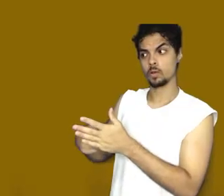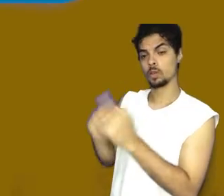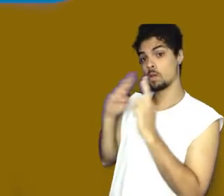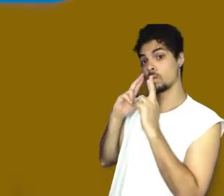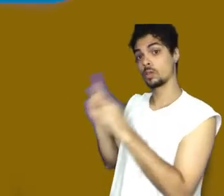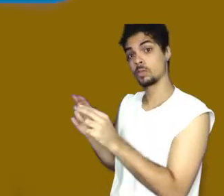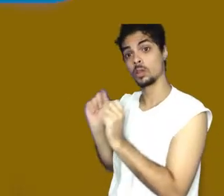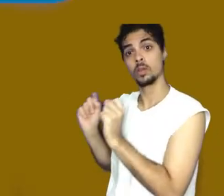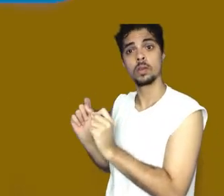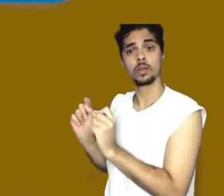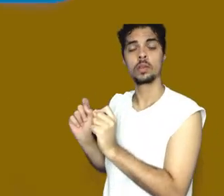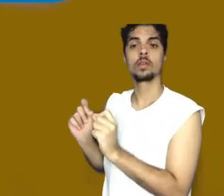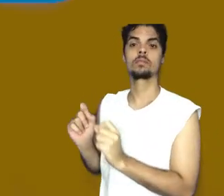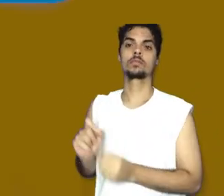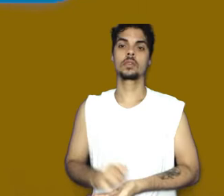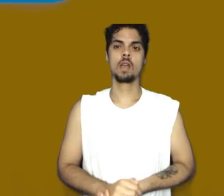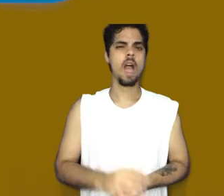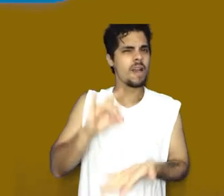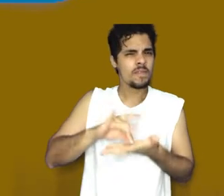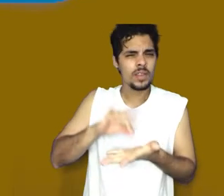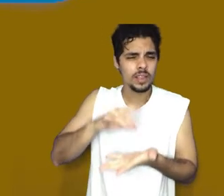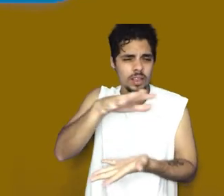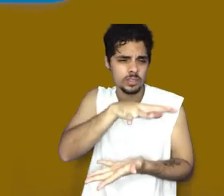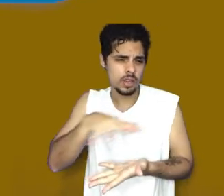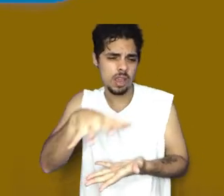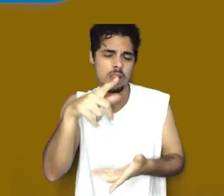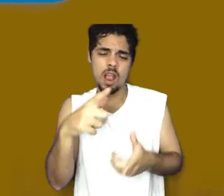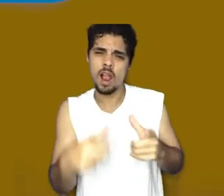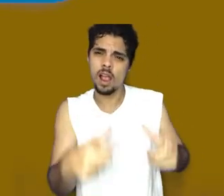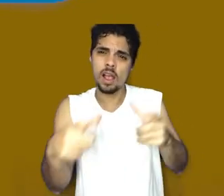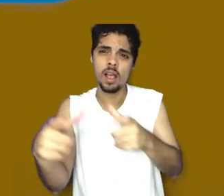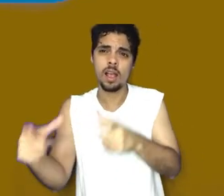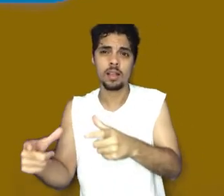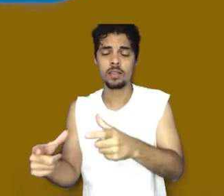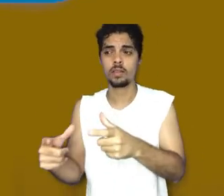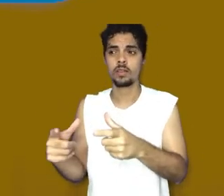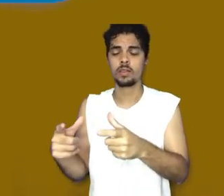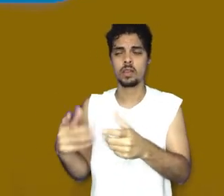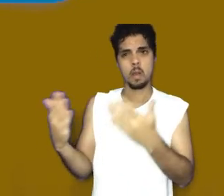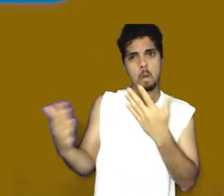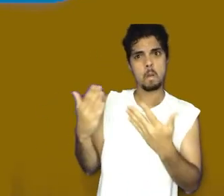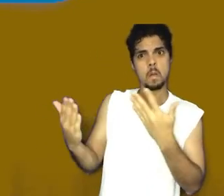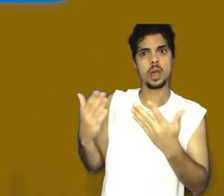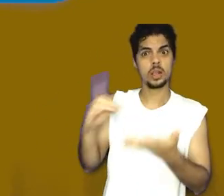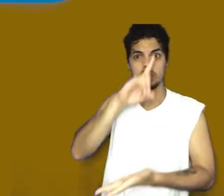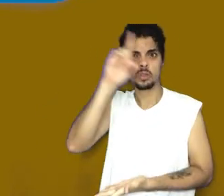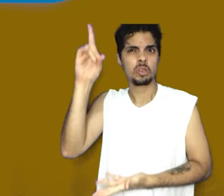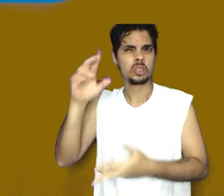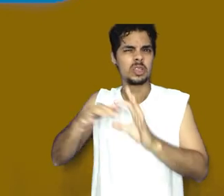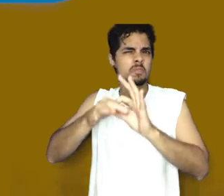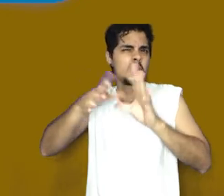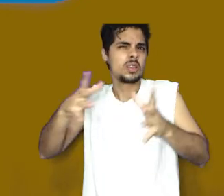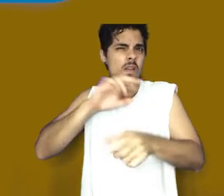é verdade que cada província teve a independência em um dia diferente pergunta que foi enviada pela Instagram